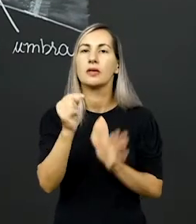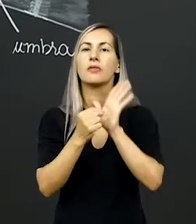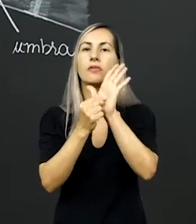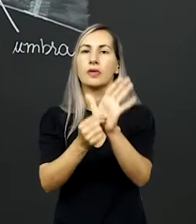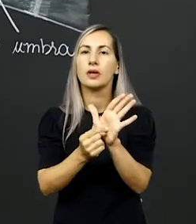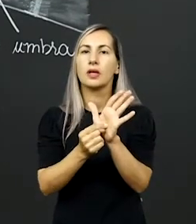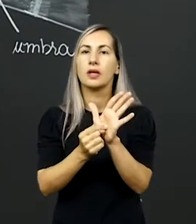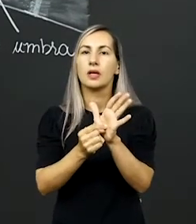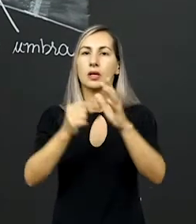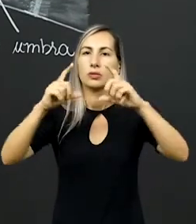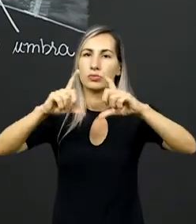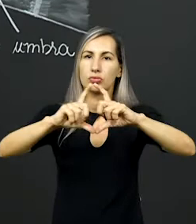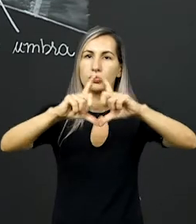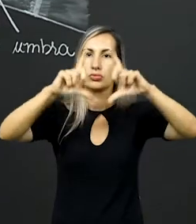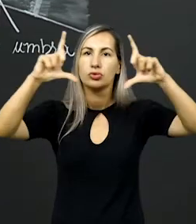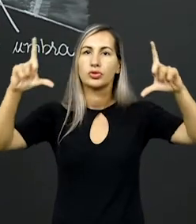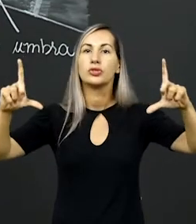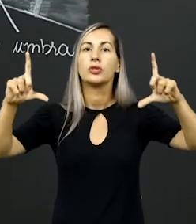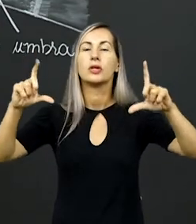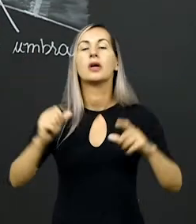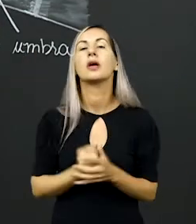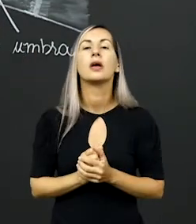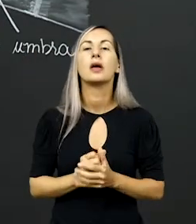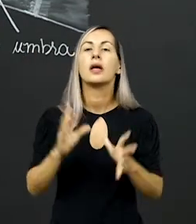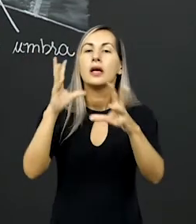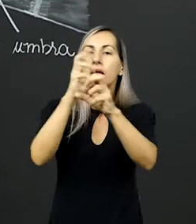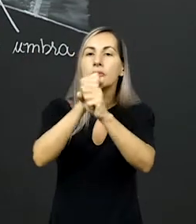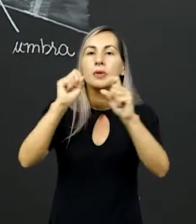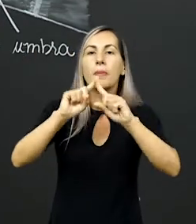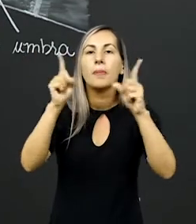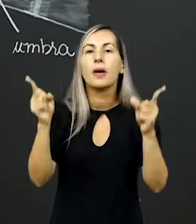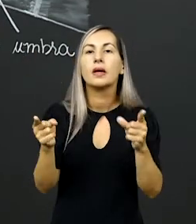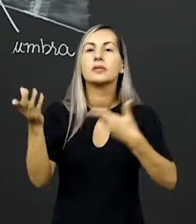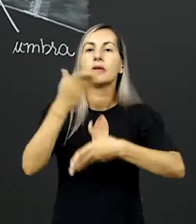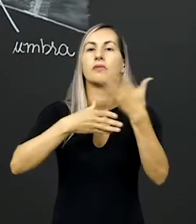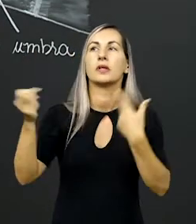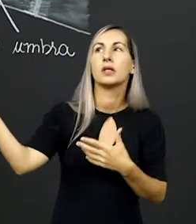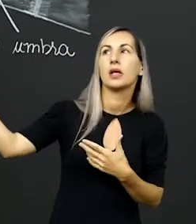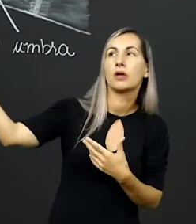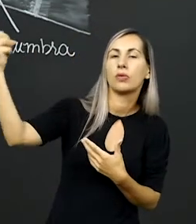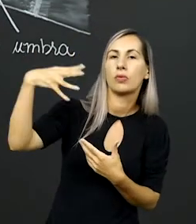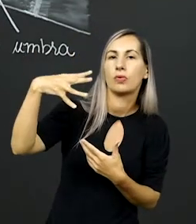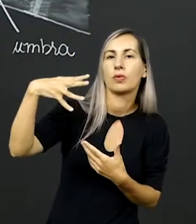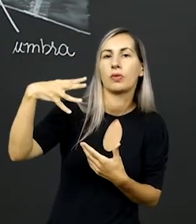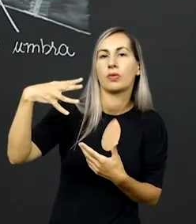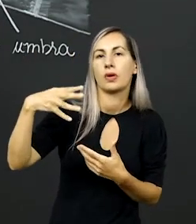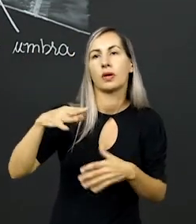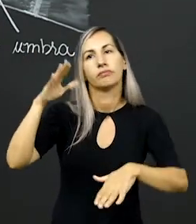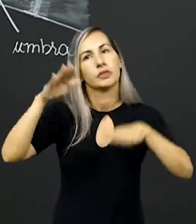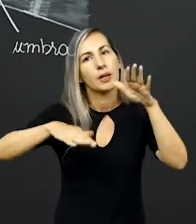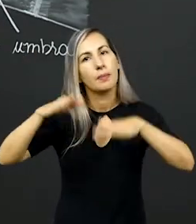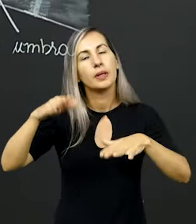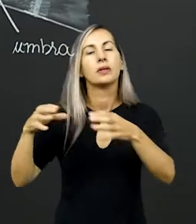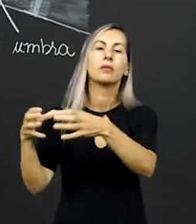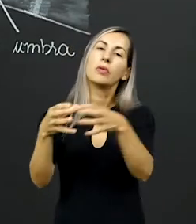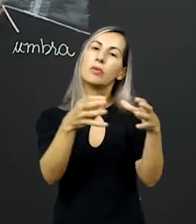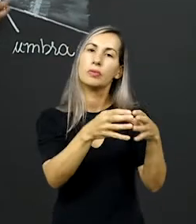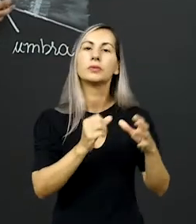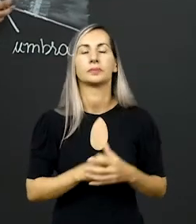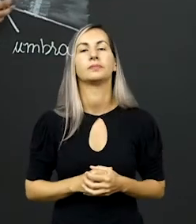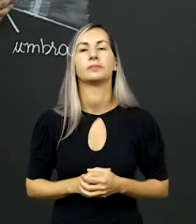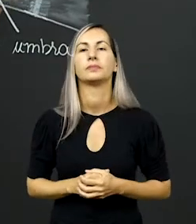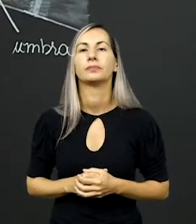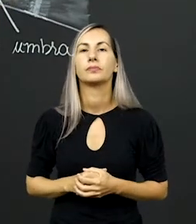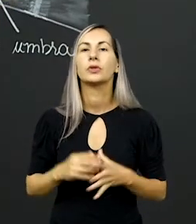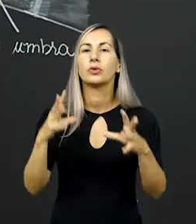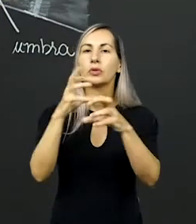lua cheia, essa lua num eclipse, porém recebe ainda alguns reflexos indiretos, dependendo da posição que isso vai ocorrer. Então,